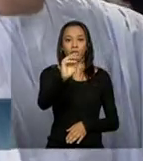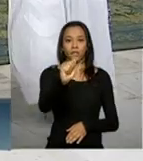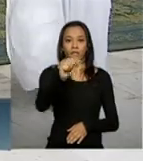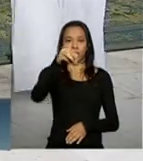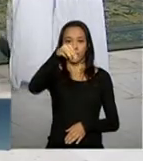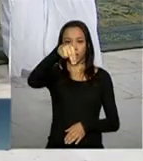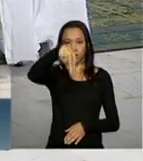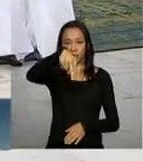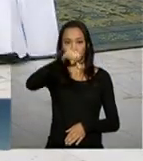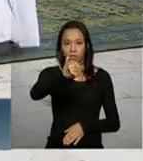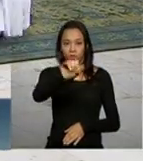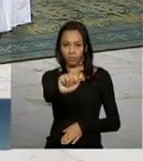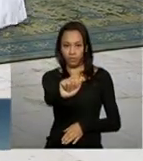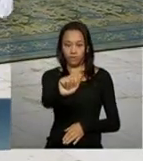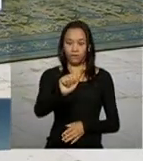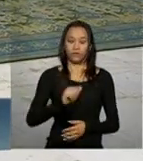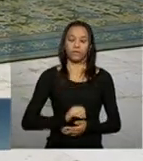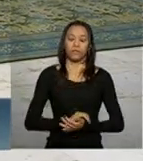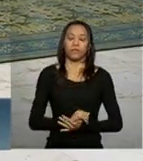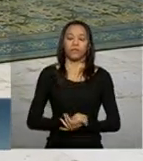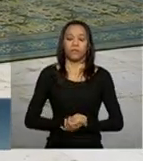Kebt.